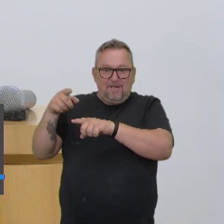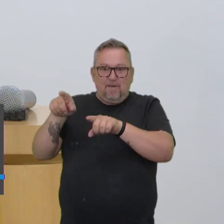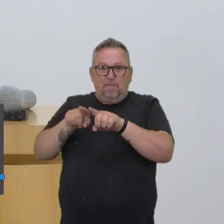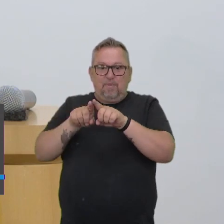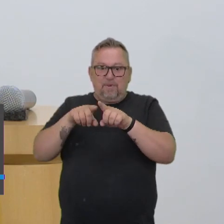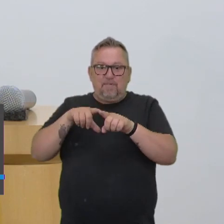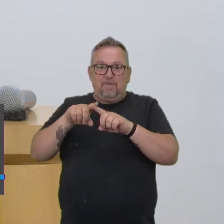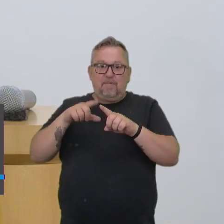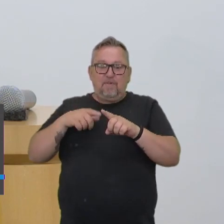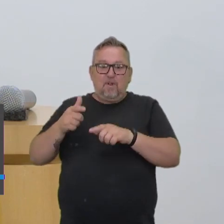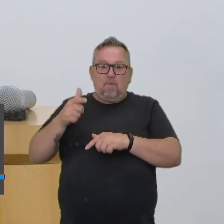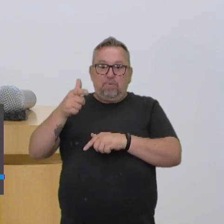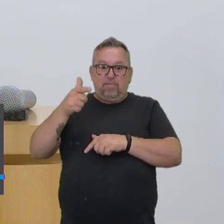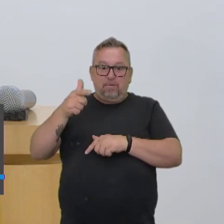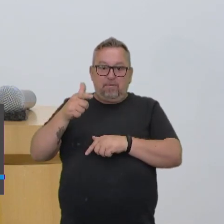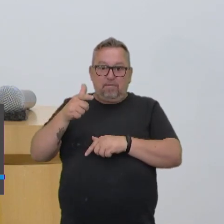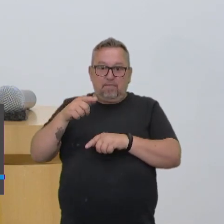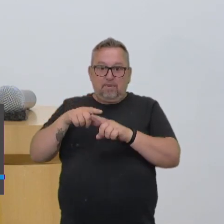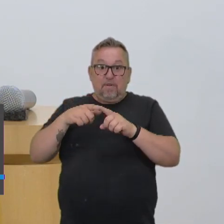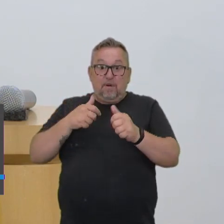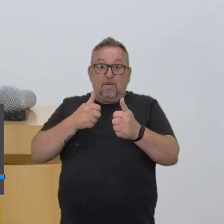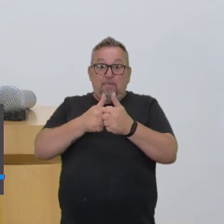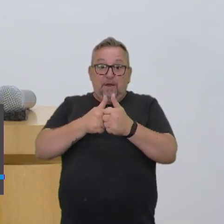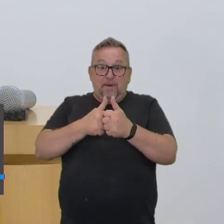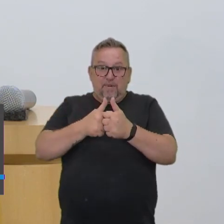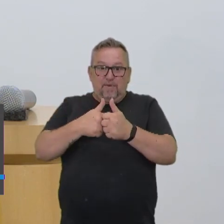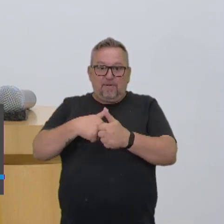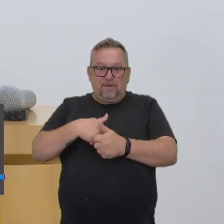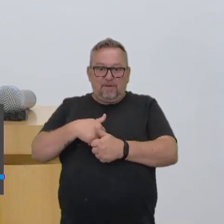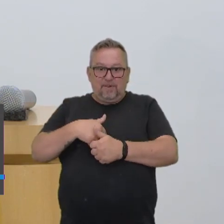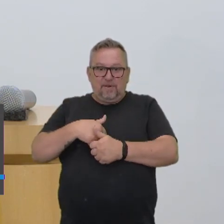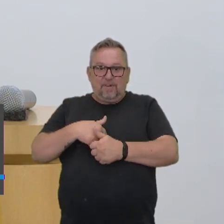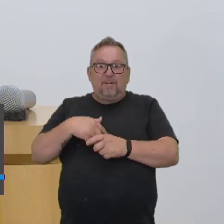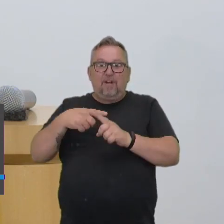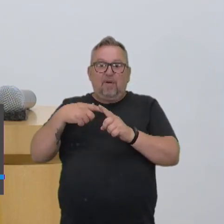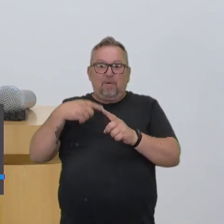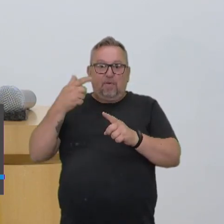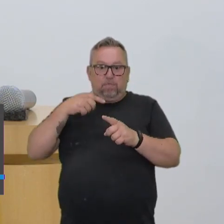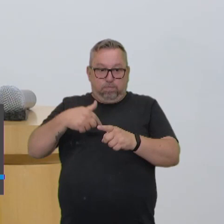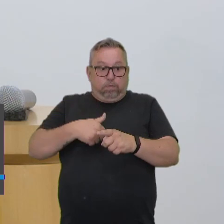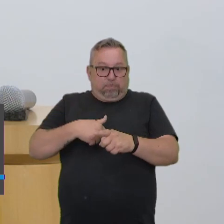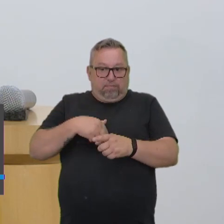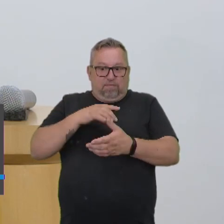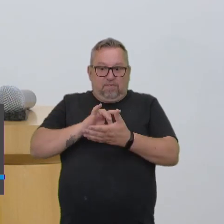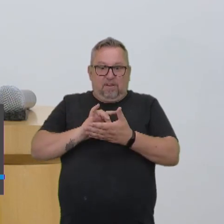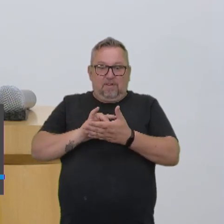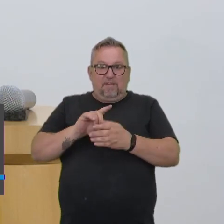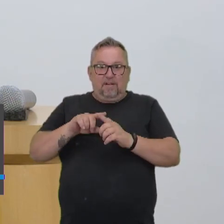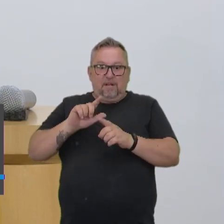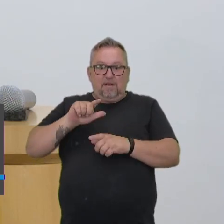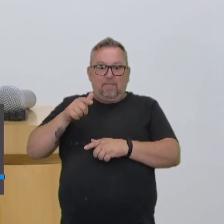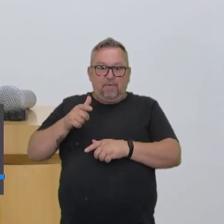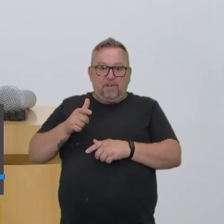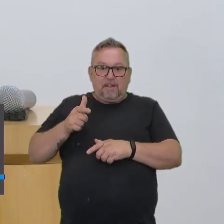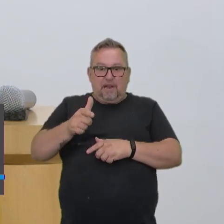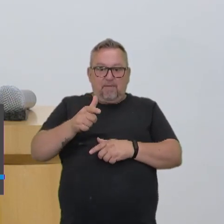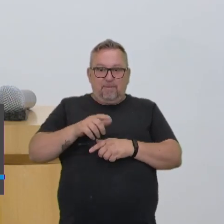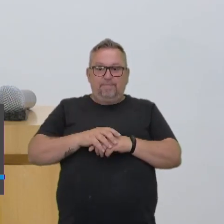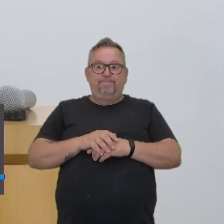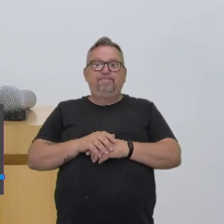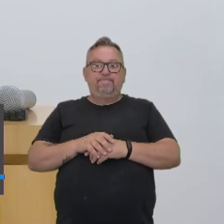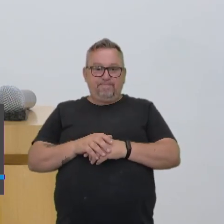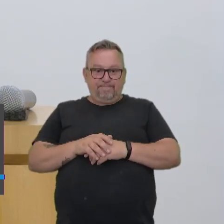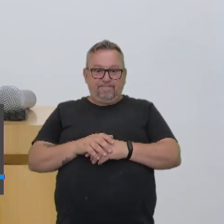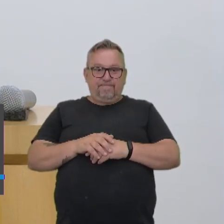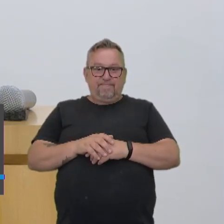você atirasse, você tinha que atirar de muito perto pra ela machucar de verdade. Pra matar, vamos